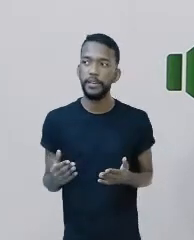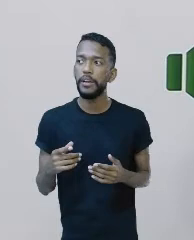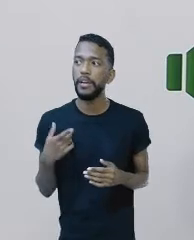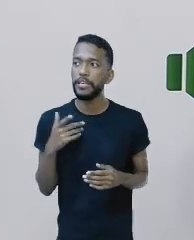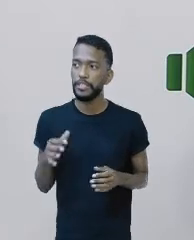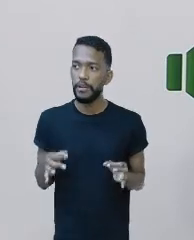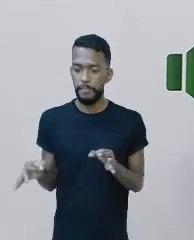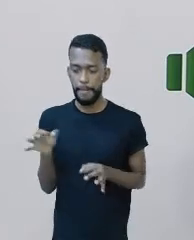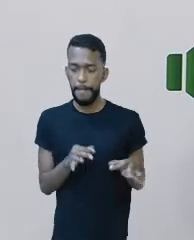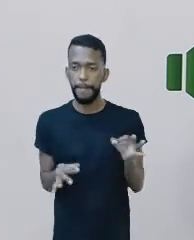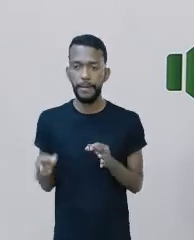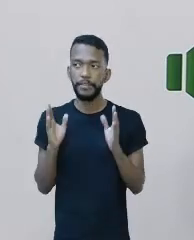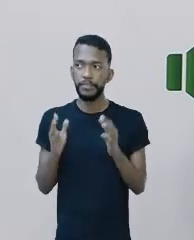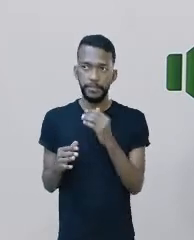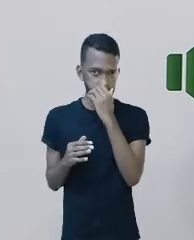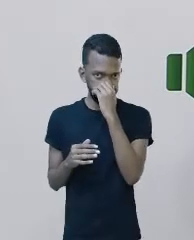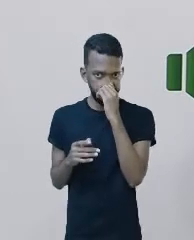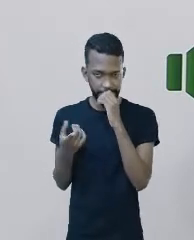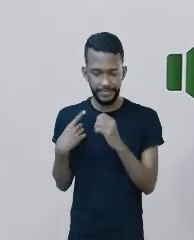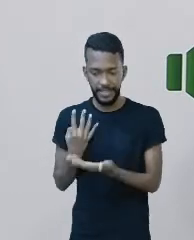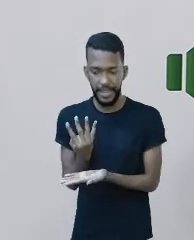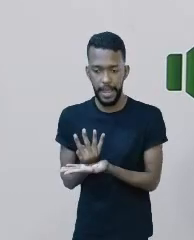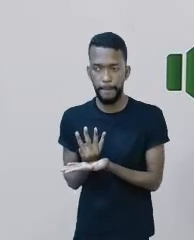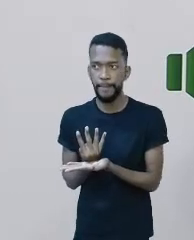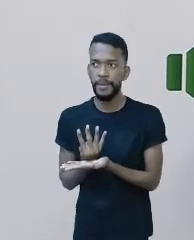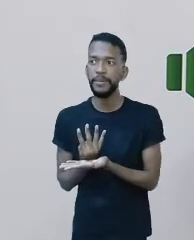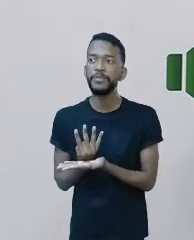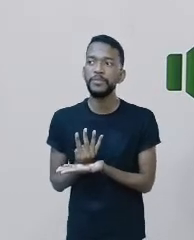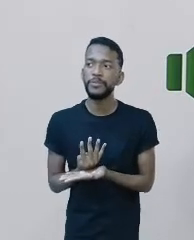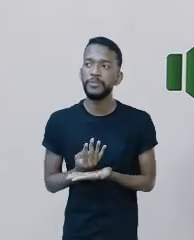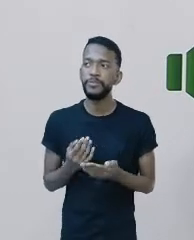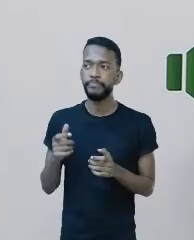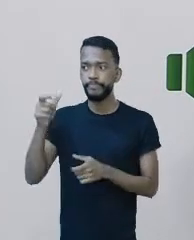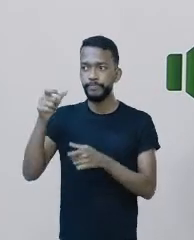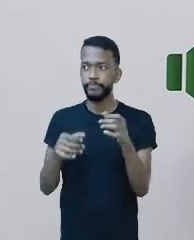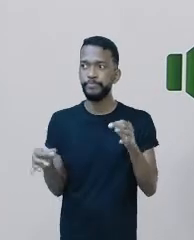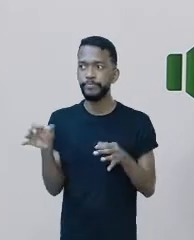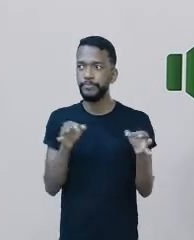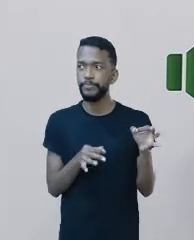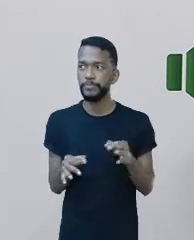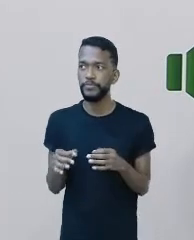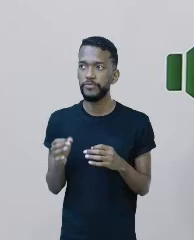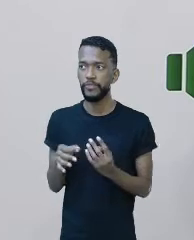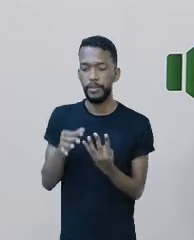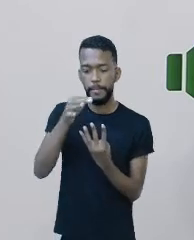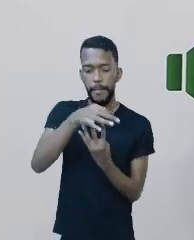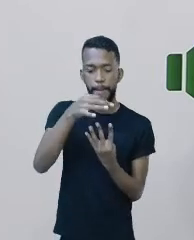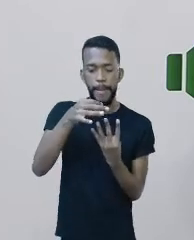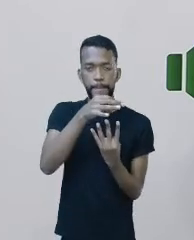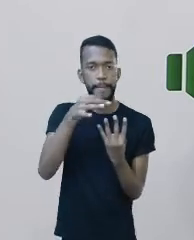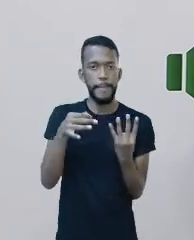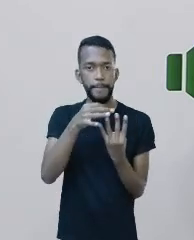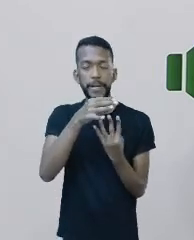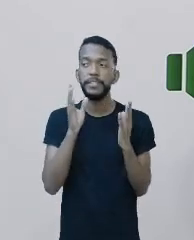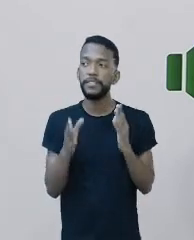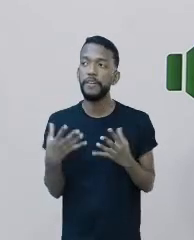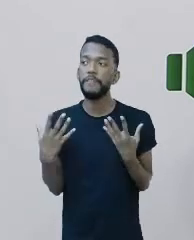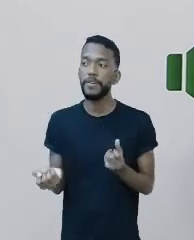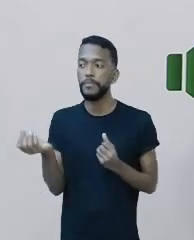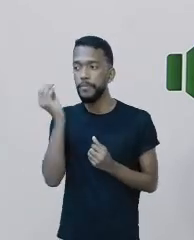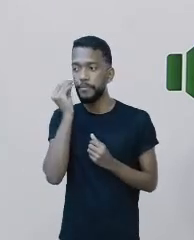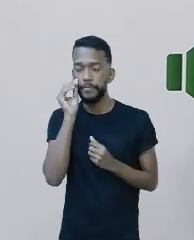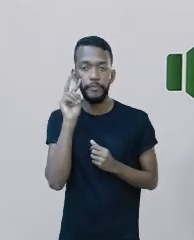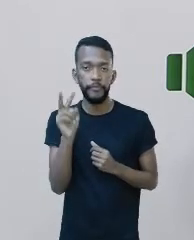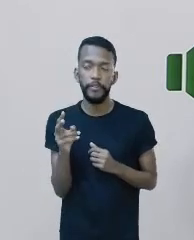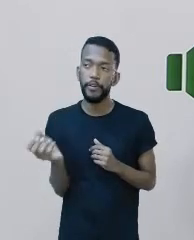no ábaco. Nós temos aí um ábaco virtual para você. Olha lá, vamos representar